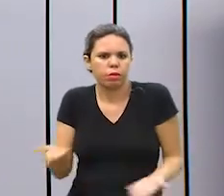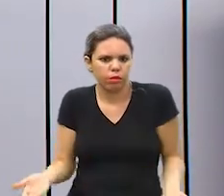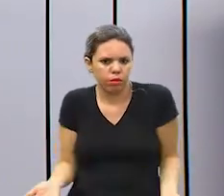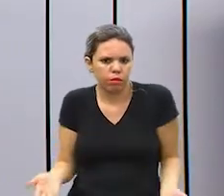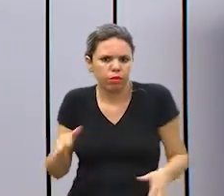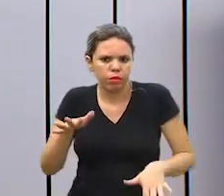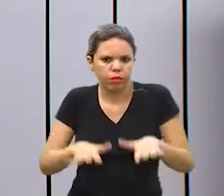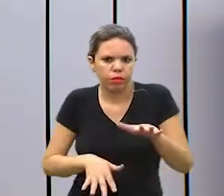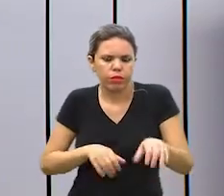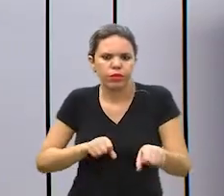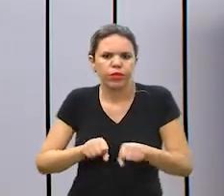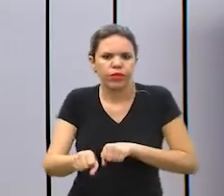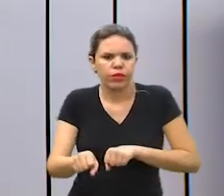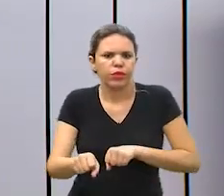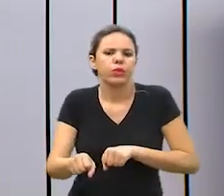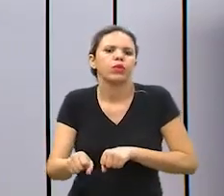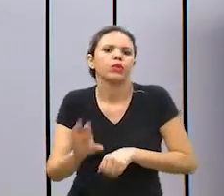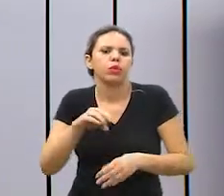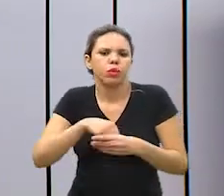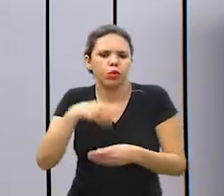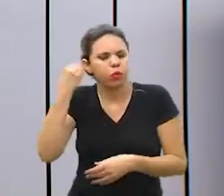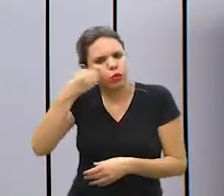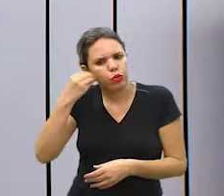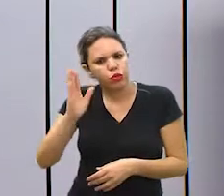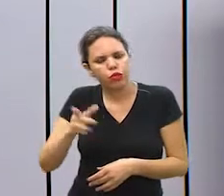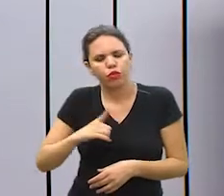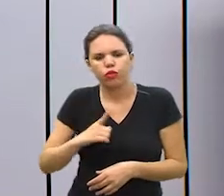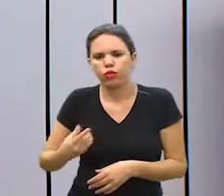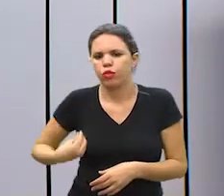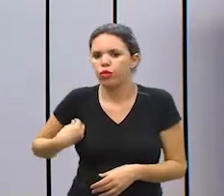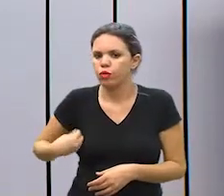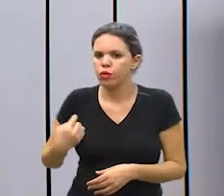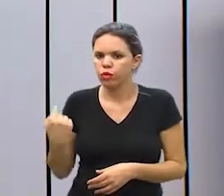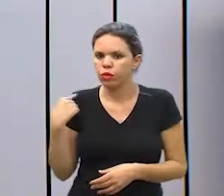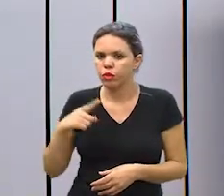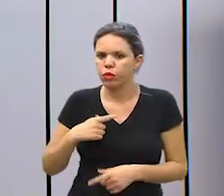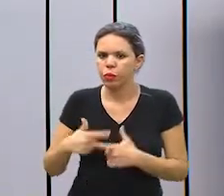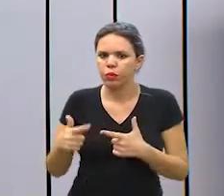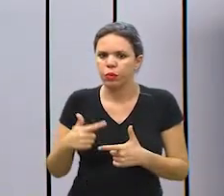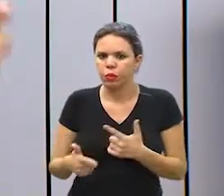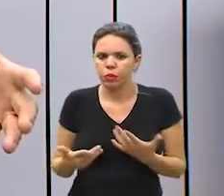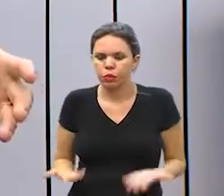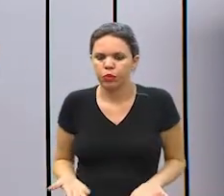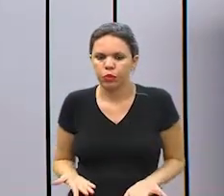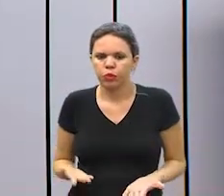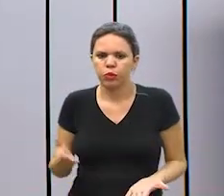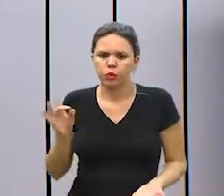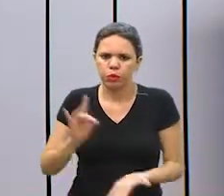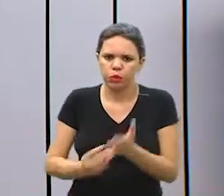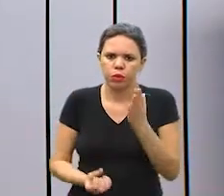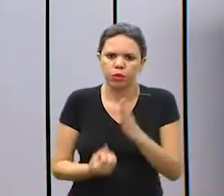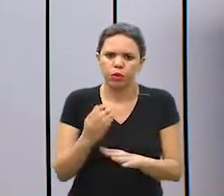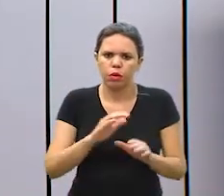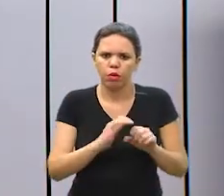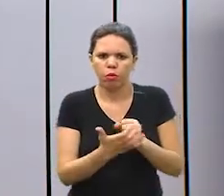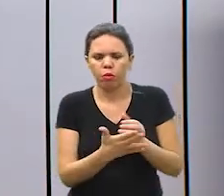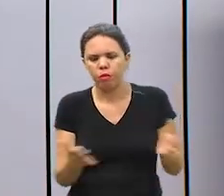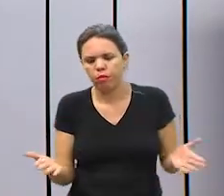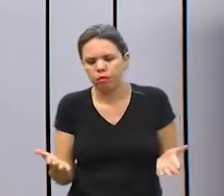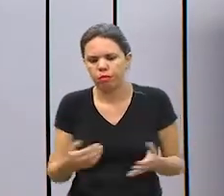talvez com a formação desse interno, já que nós tivemos um problema concreto, né, que é essa